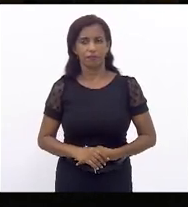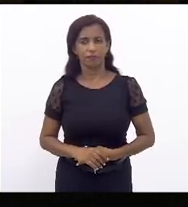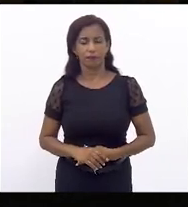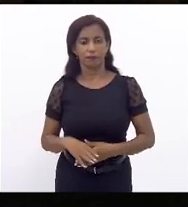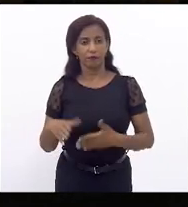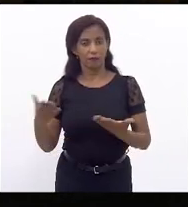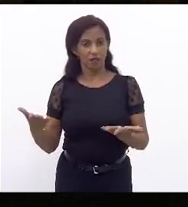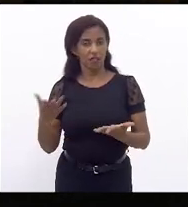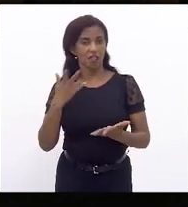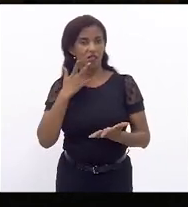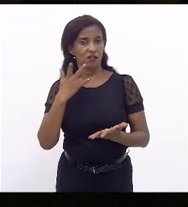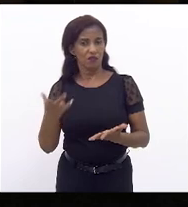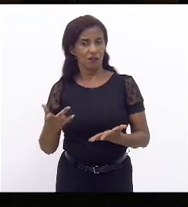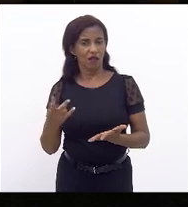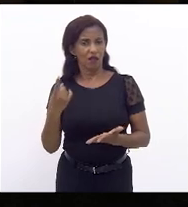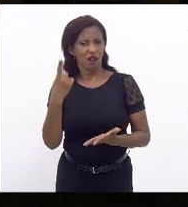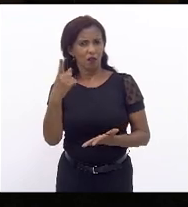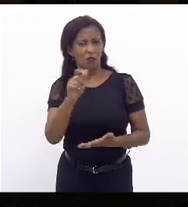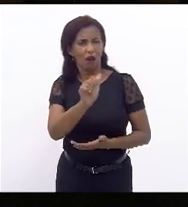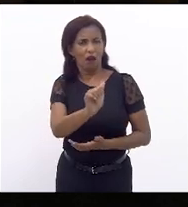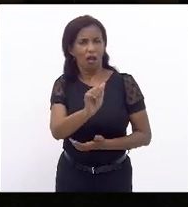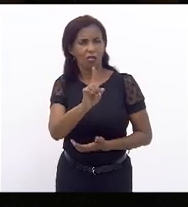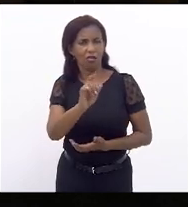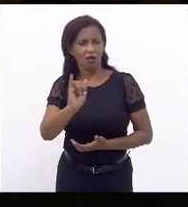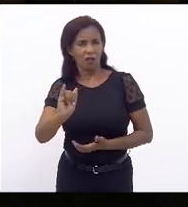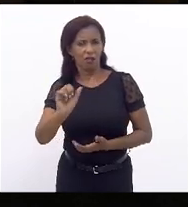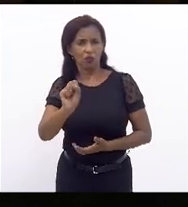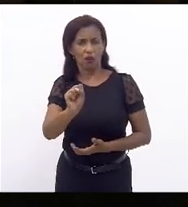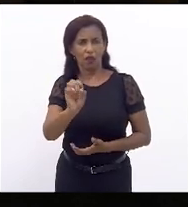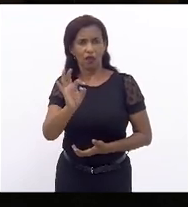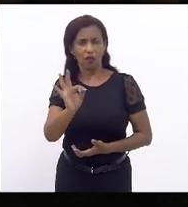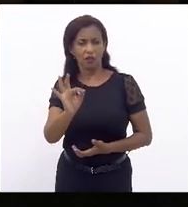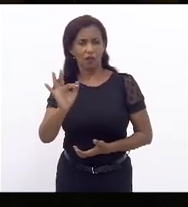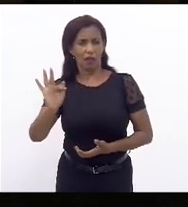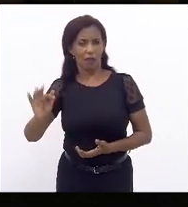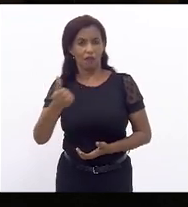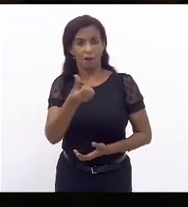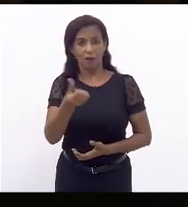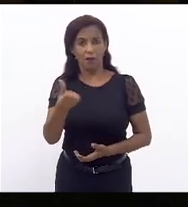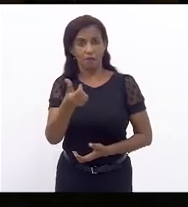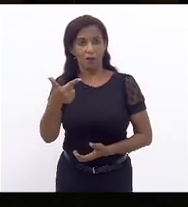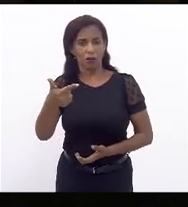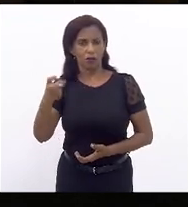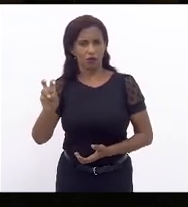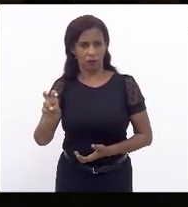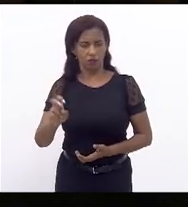E ele cita uma ADI do STF, a 6625.